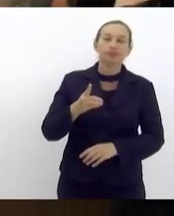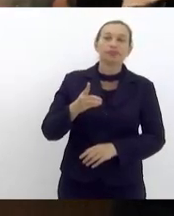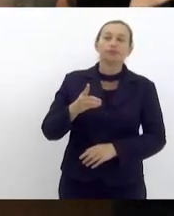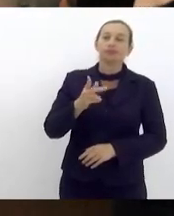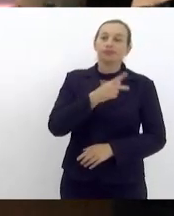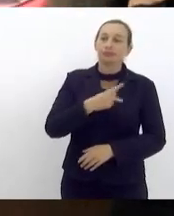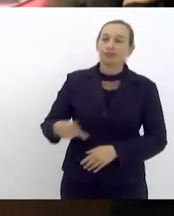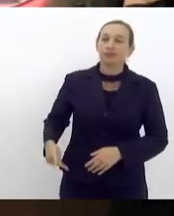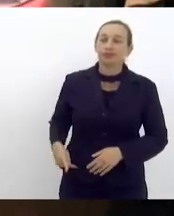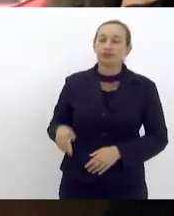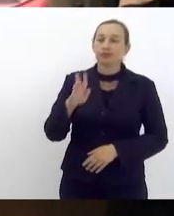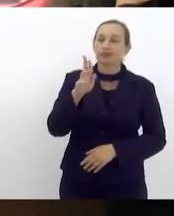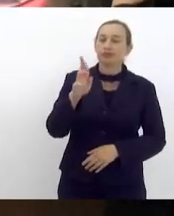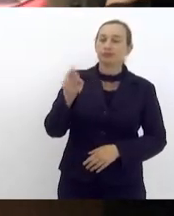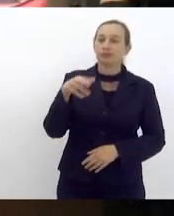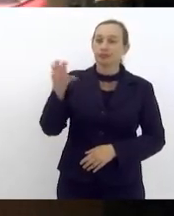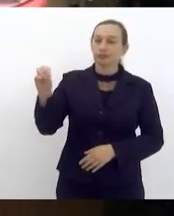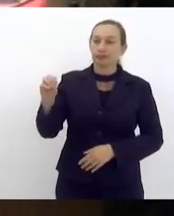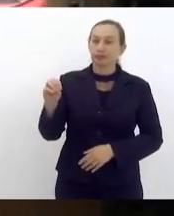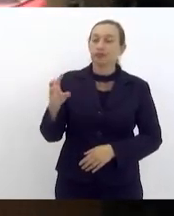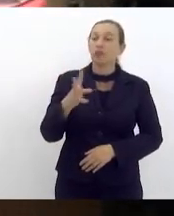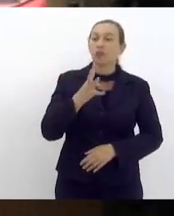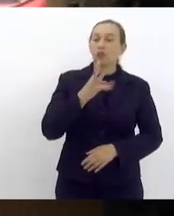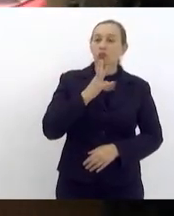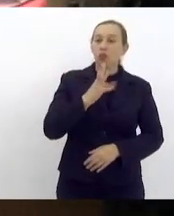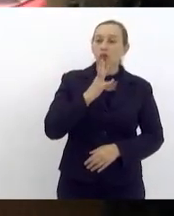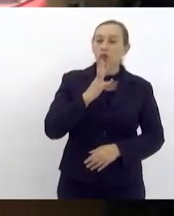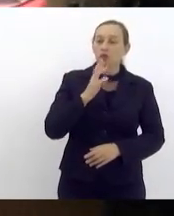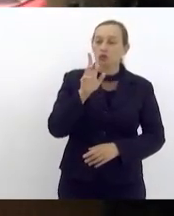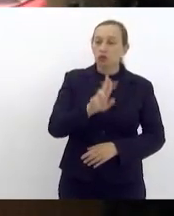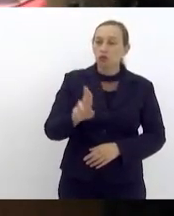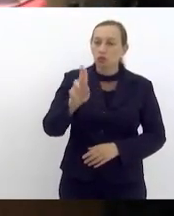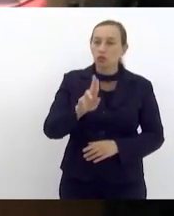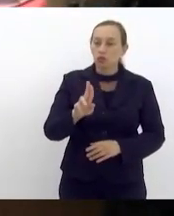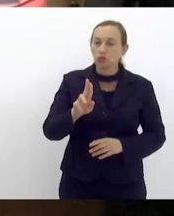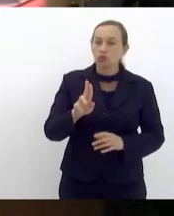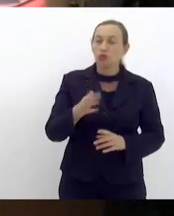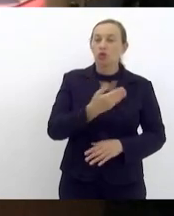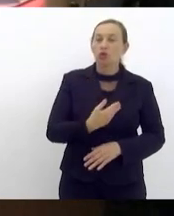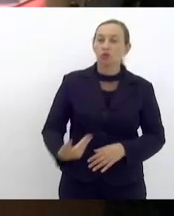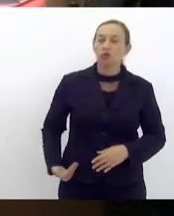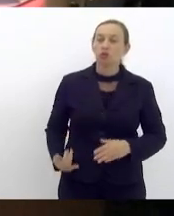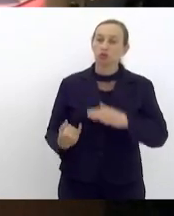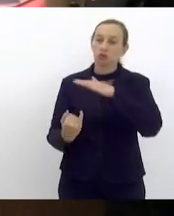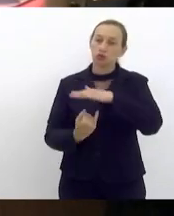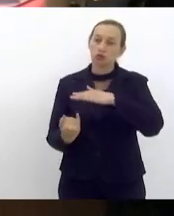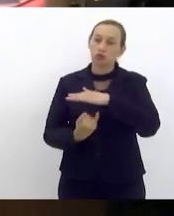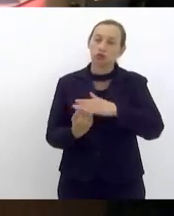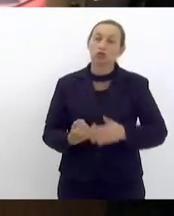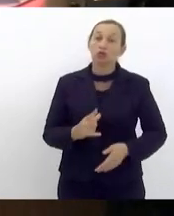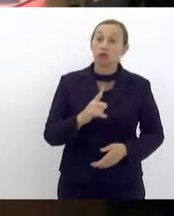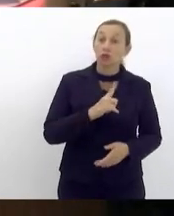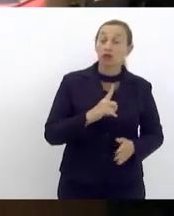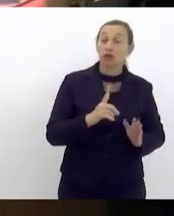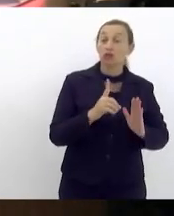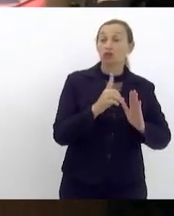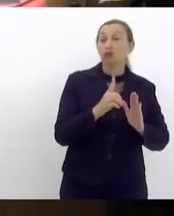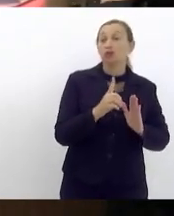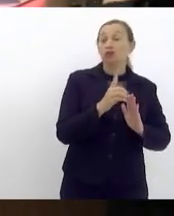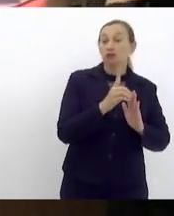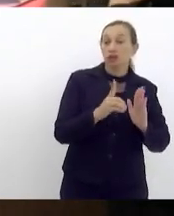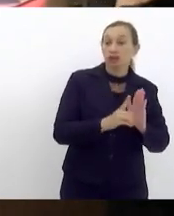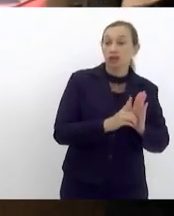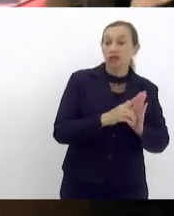que Versa sobre a questão de reconhecimento de utilidade pública de uma instituição existe um decreto lei de